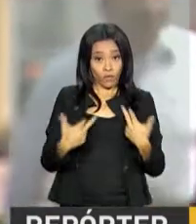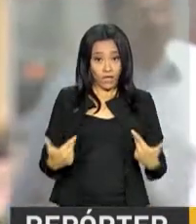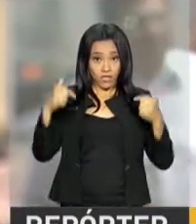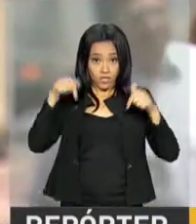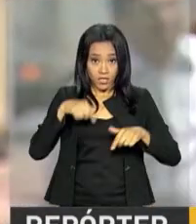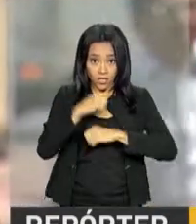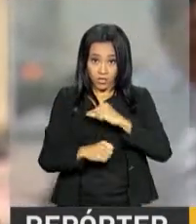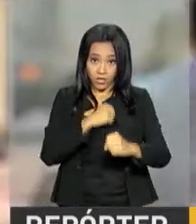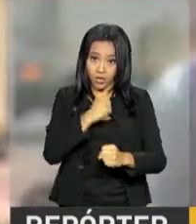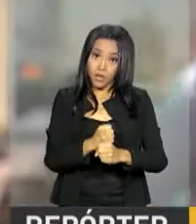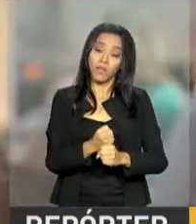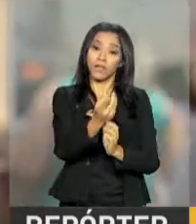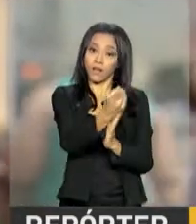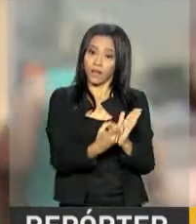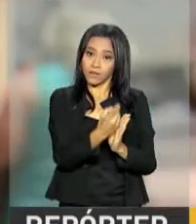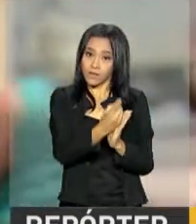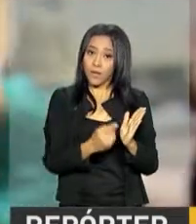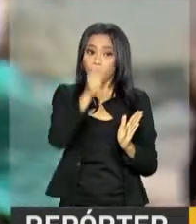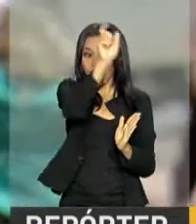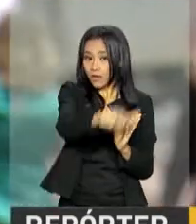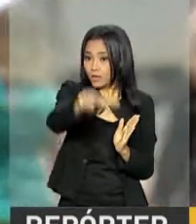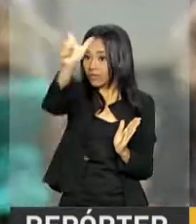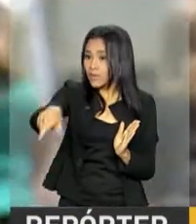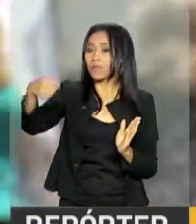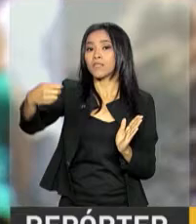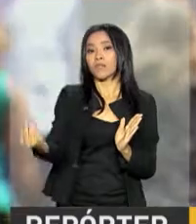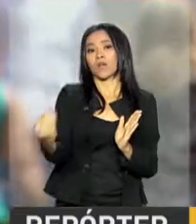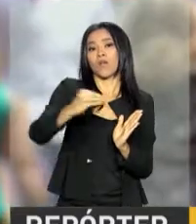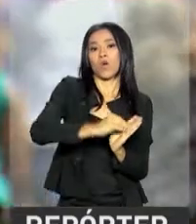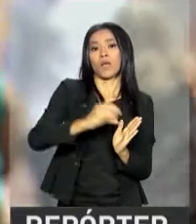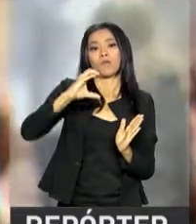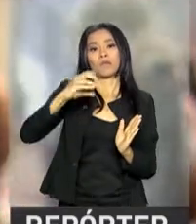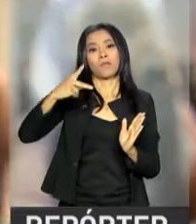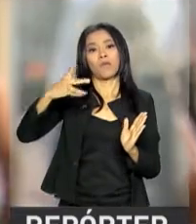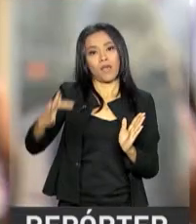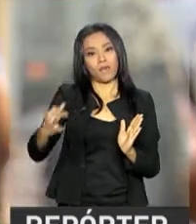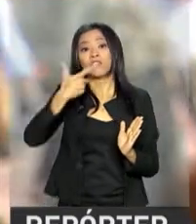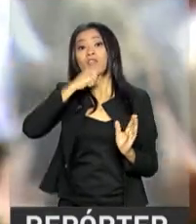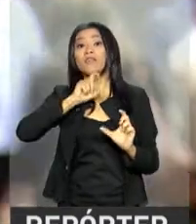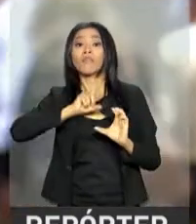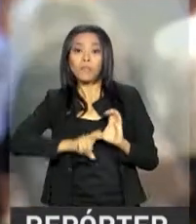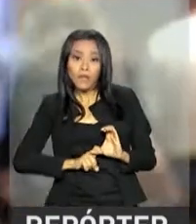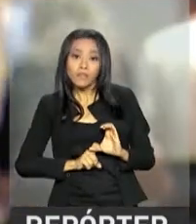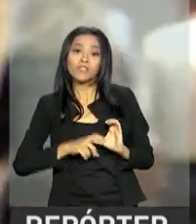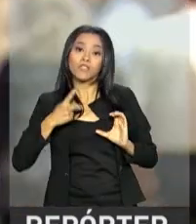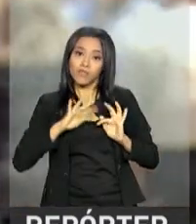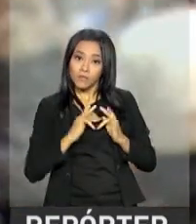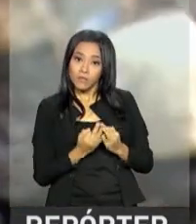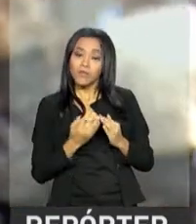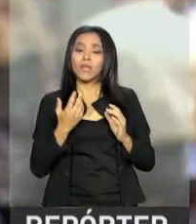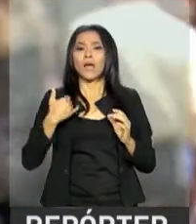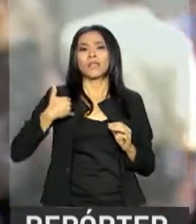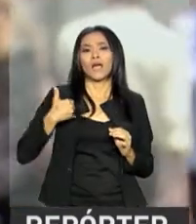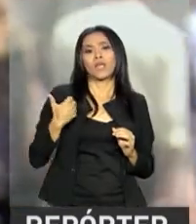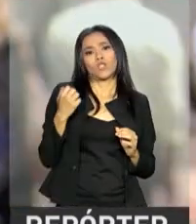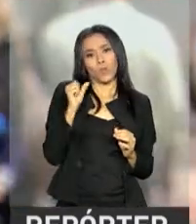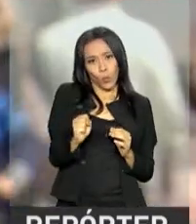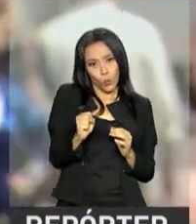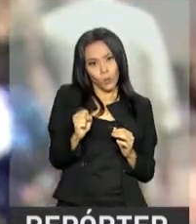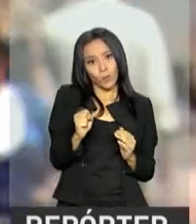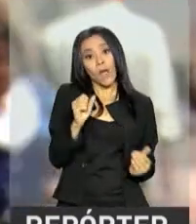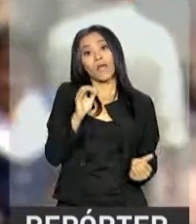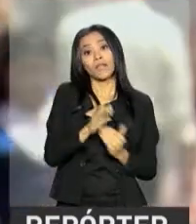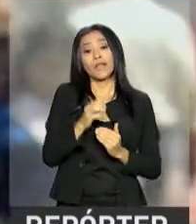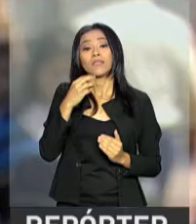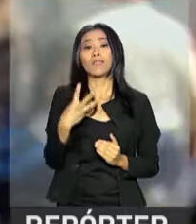é que os contribuintes estão obrigados a informarem o CPF dos dependentes a partir dos 8 anos de idade, completados